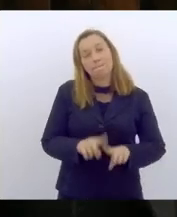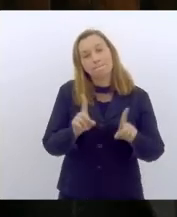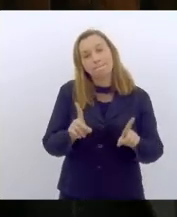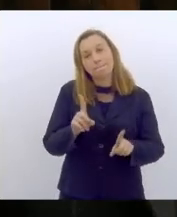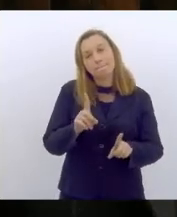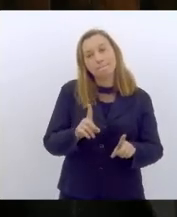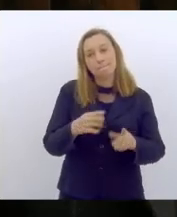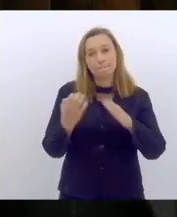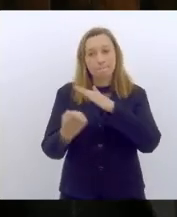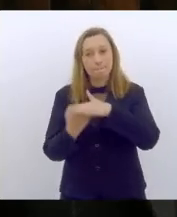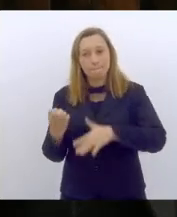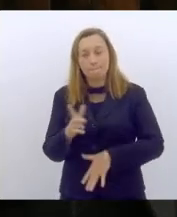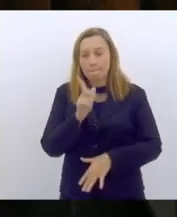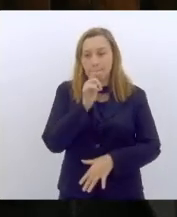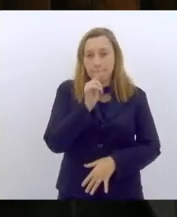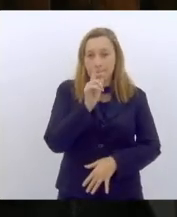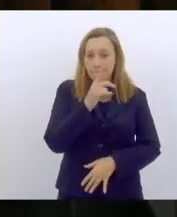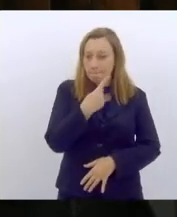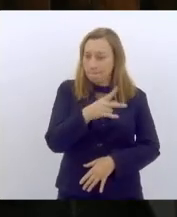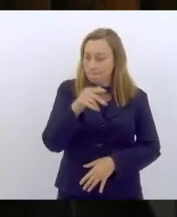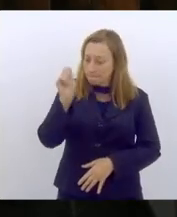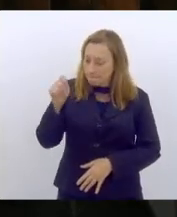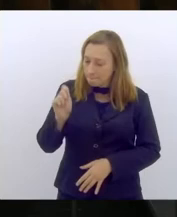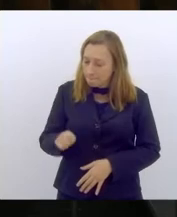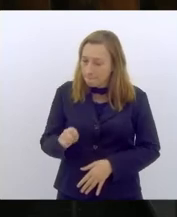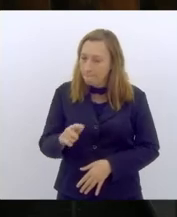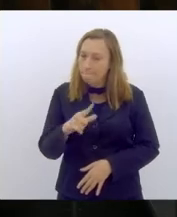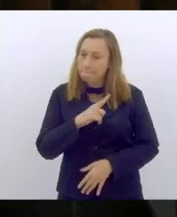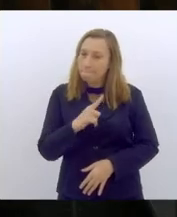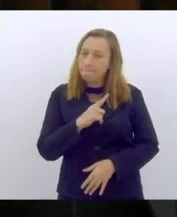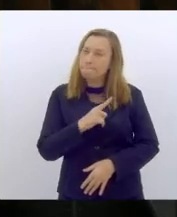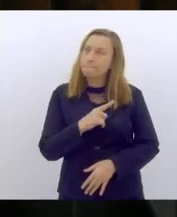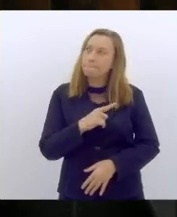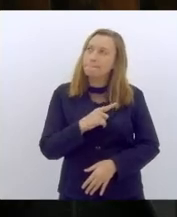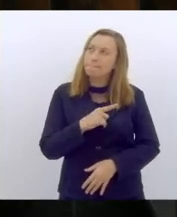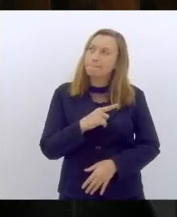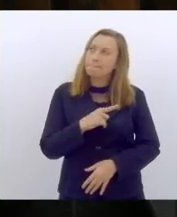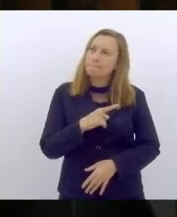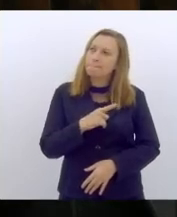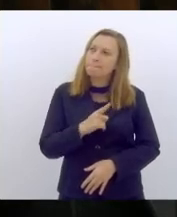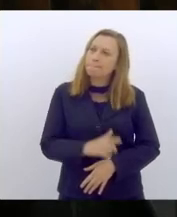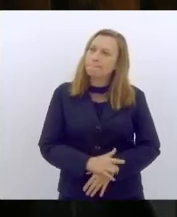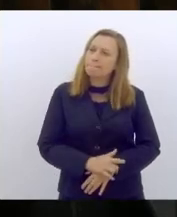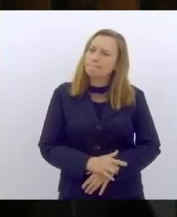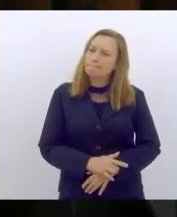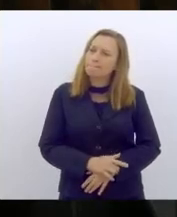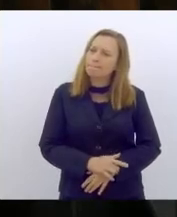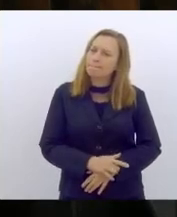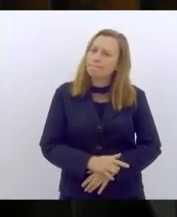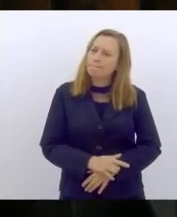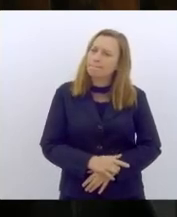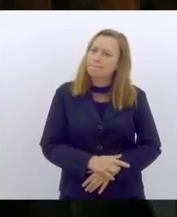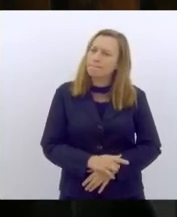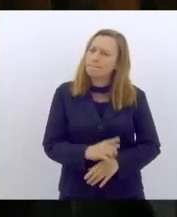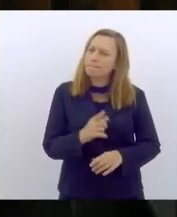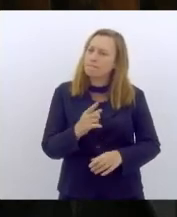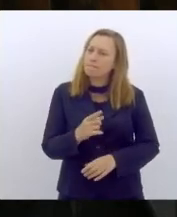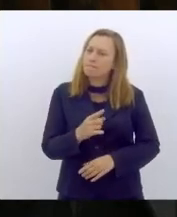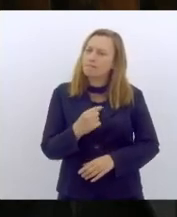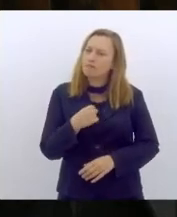no seu leilão tem um quesito que eu não encontro explicação